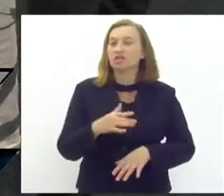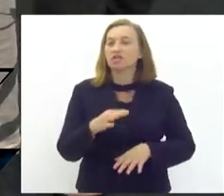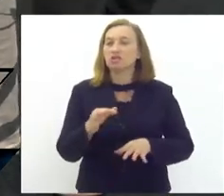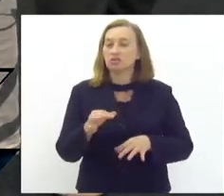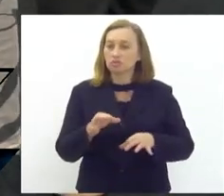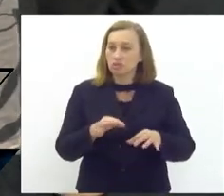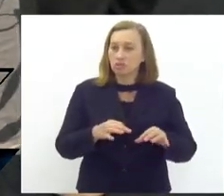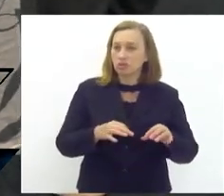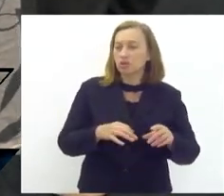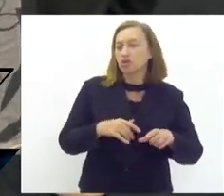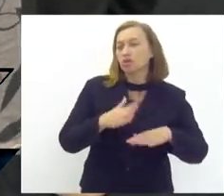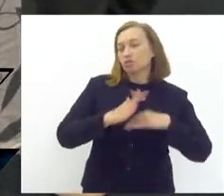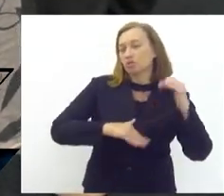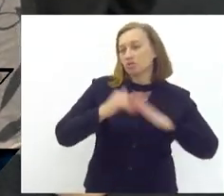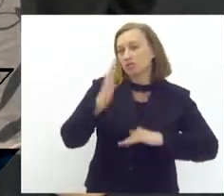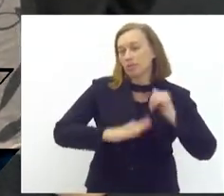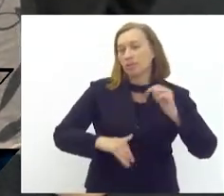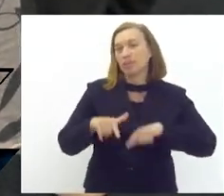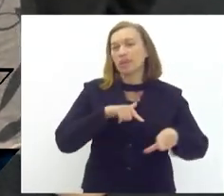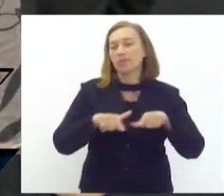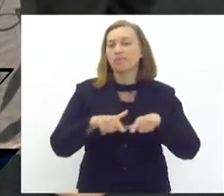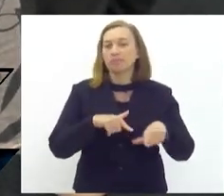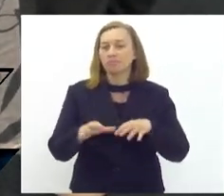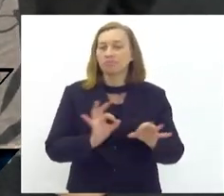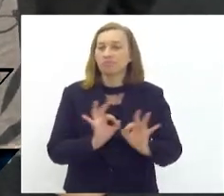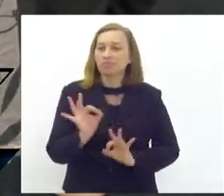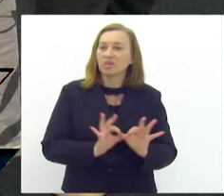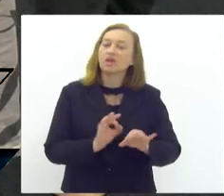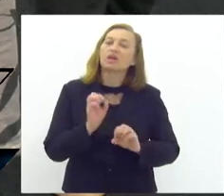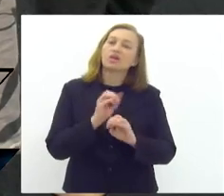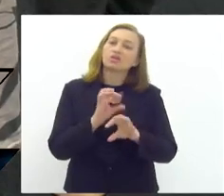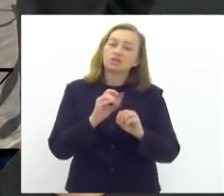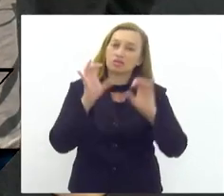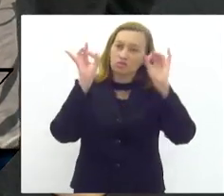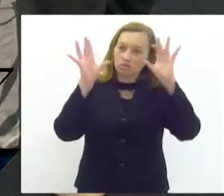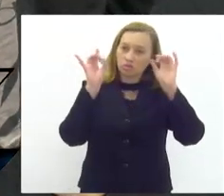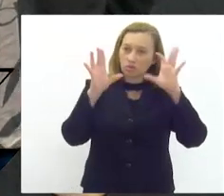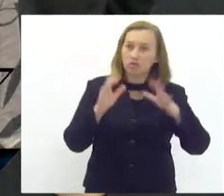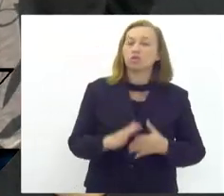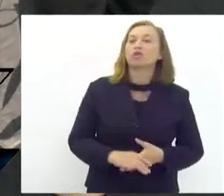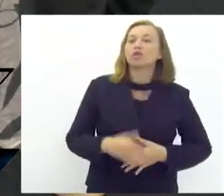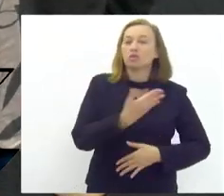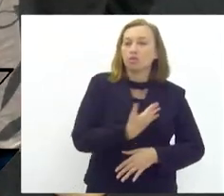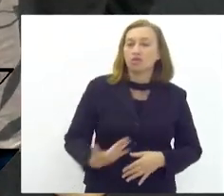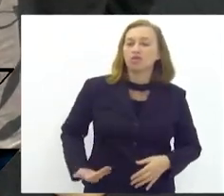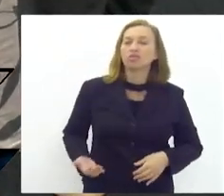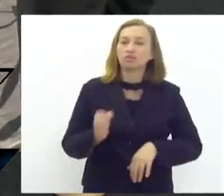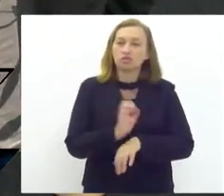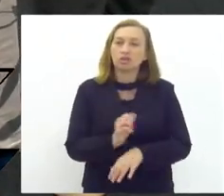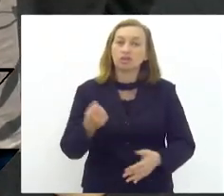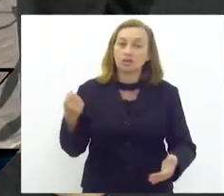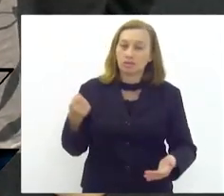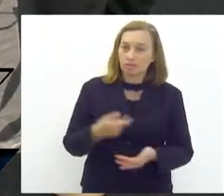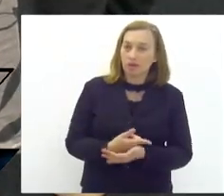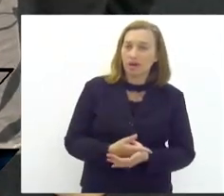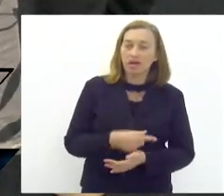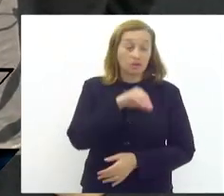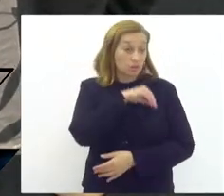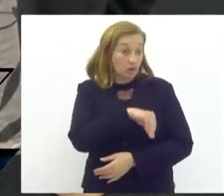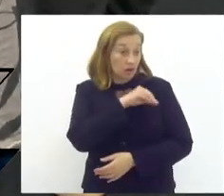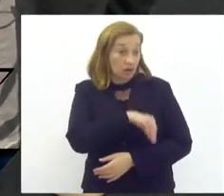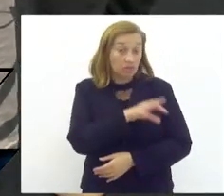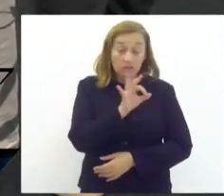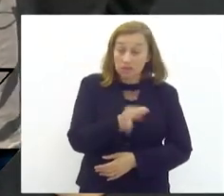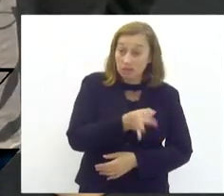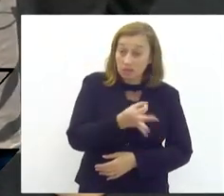preparados para a educação especial e que o governo do estado é compra o dever de remunerar dignamente profissionais de educação